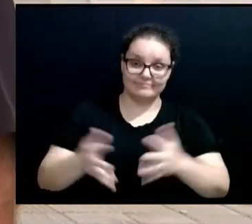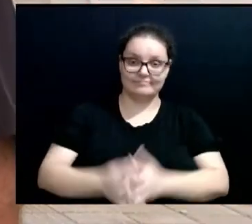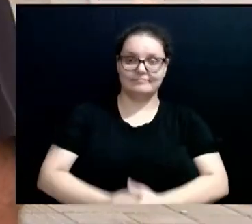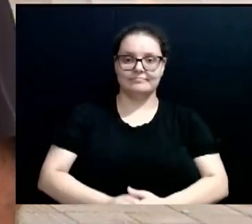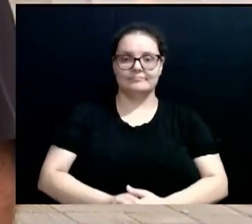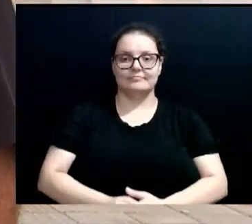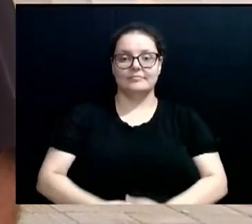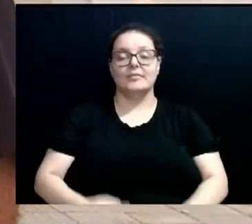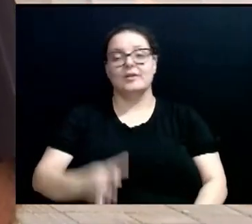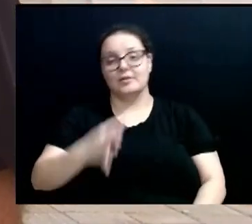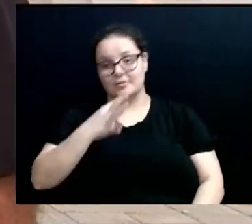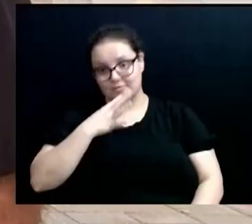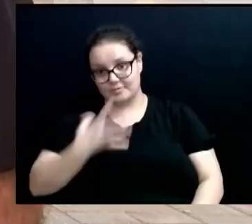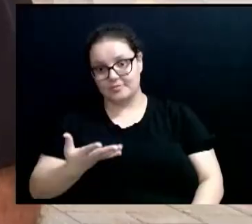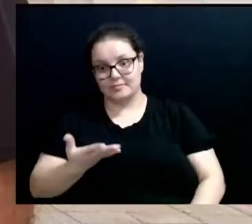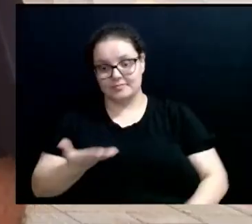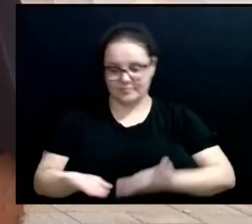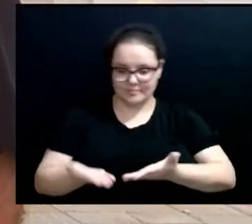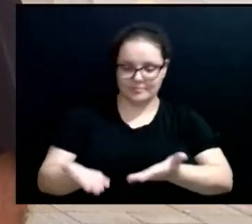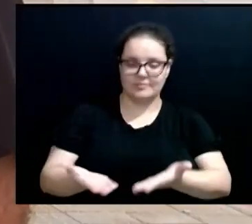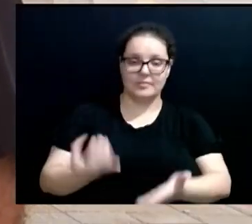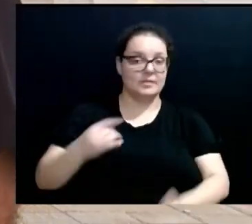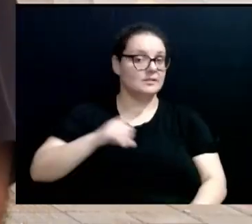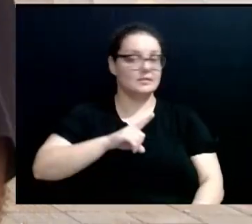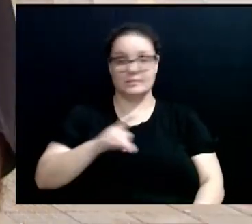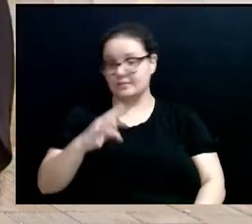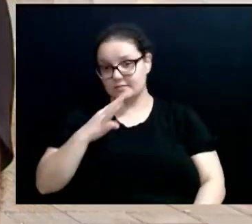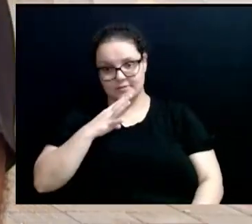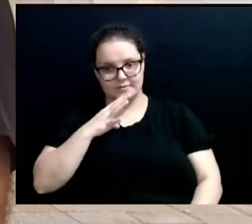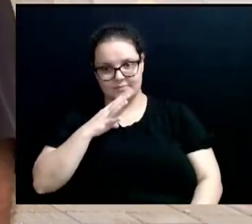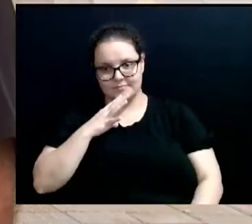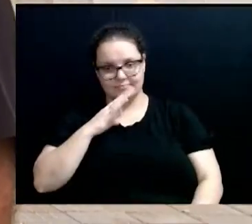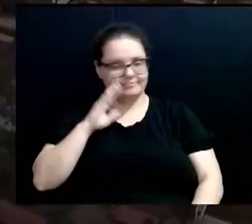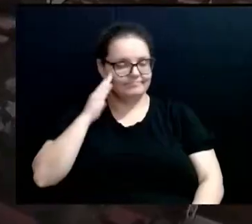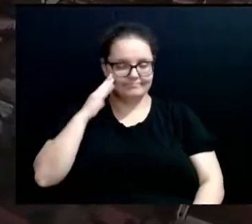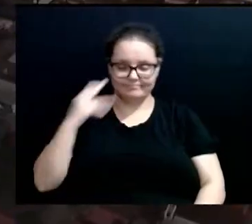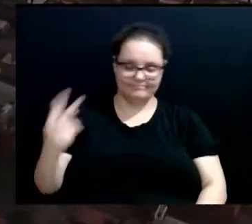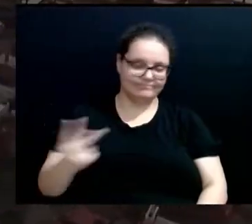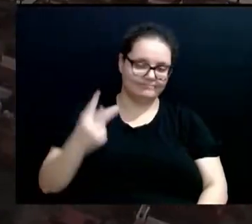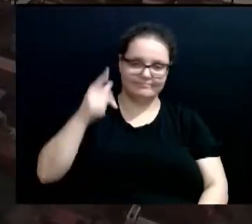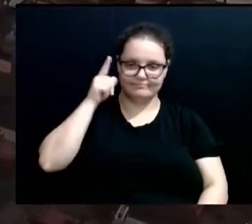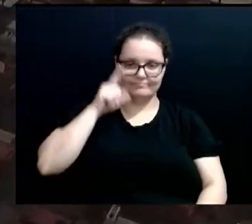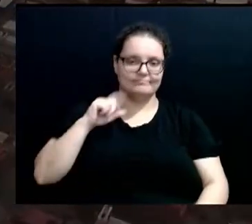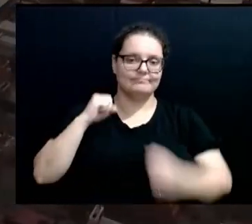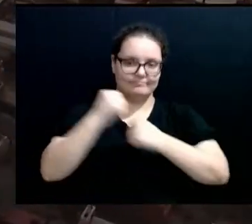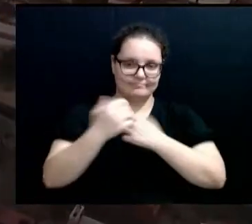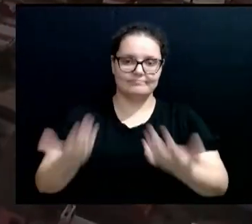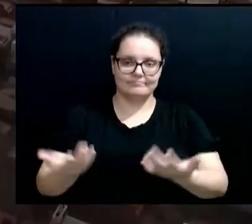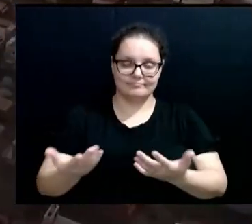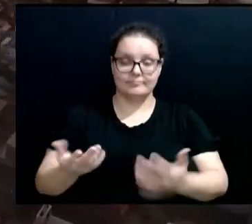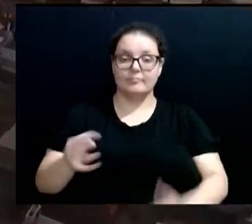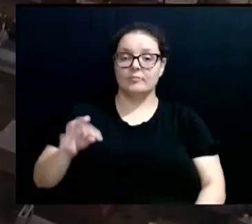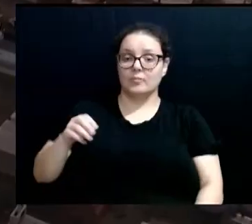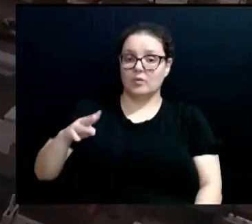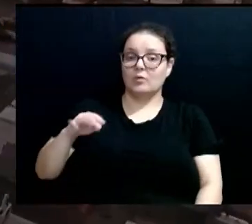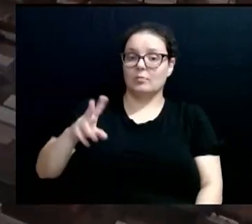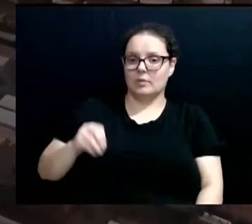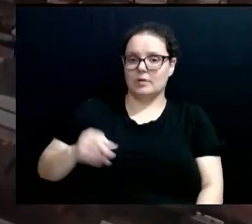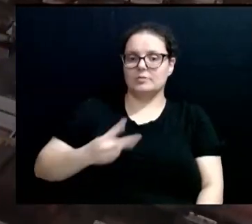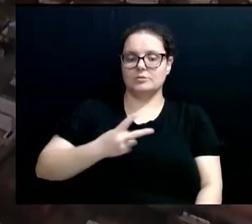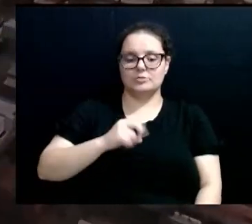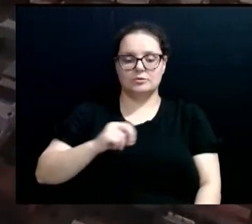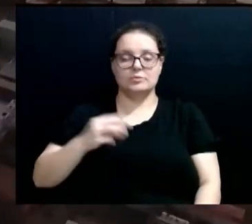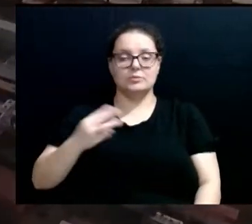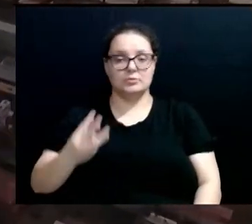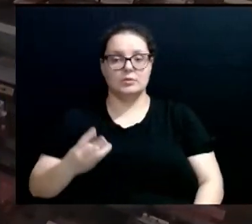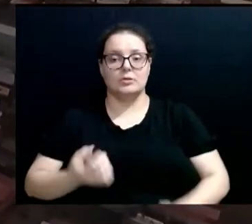para preservar. Se a gente não conhece, a gente não entende o valor e a gente não consegue proteger. Tombado desde 2003, o Cemitério da